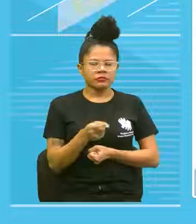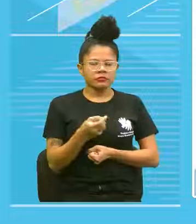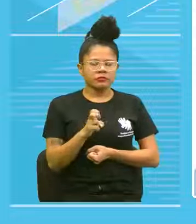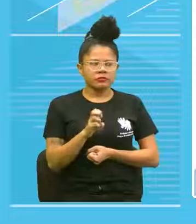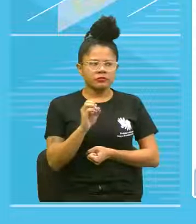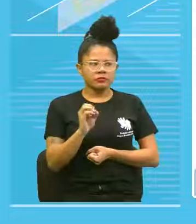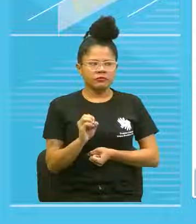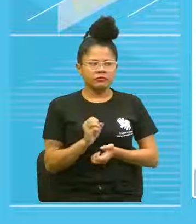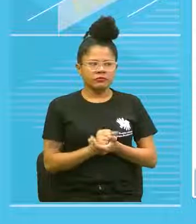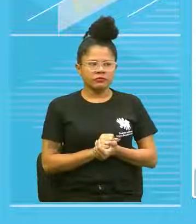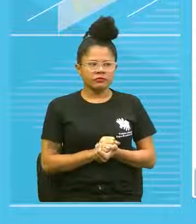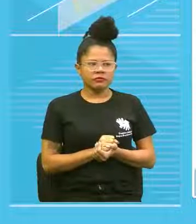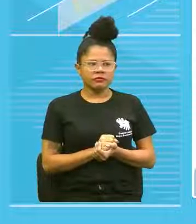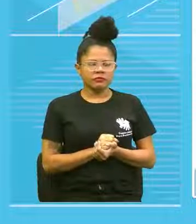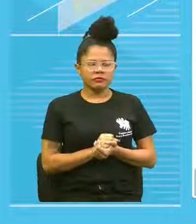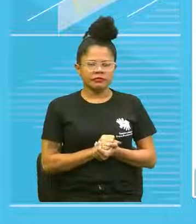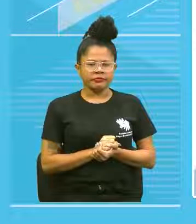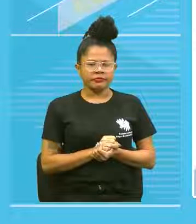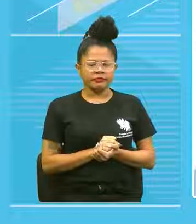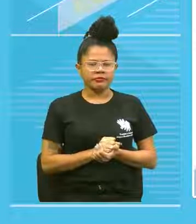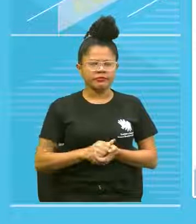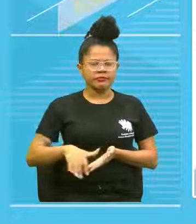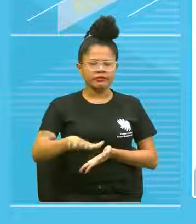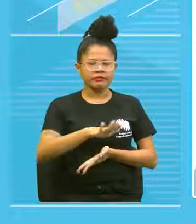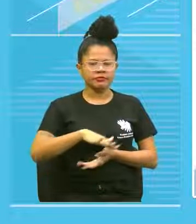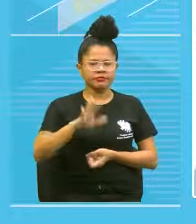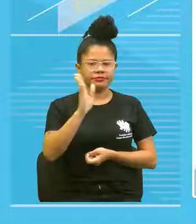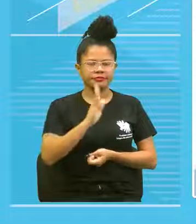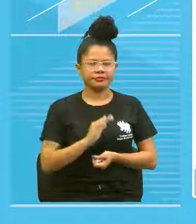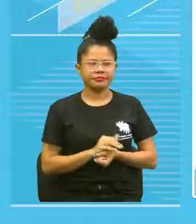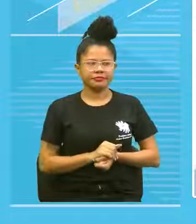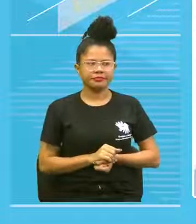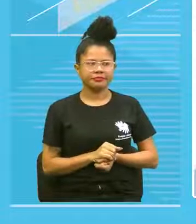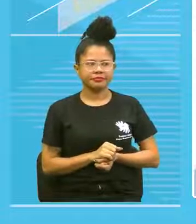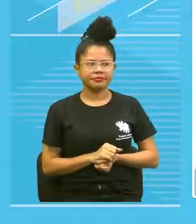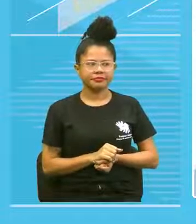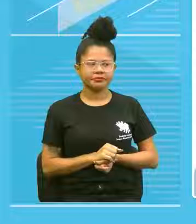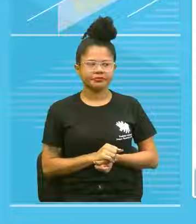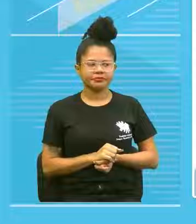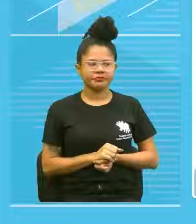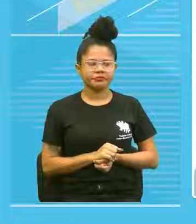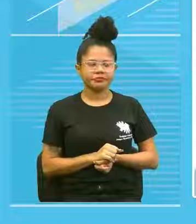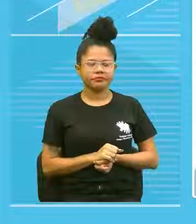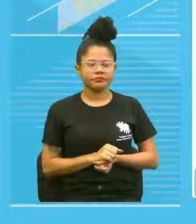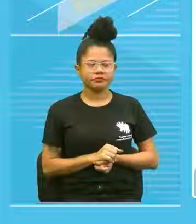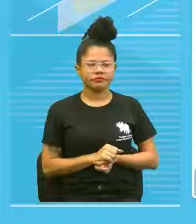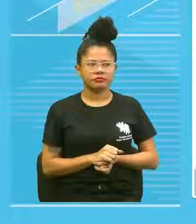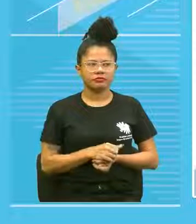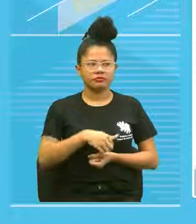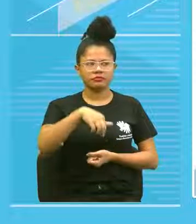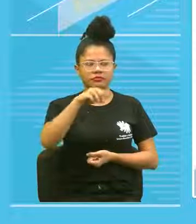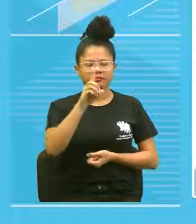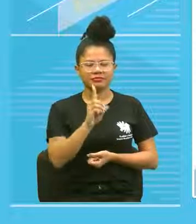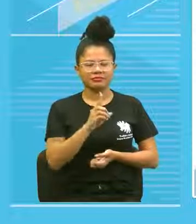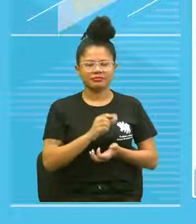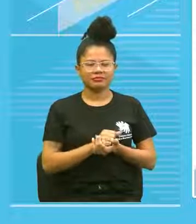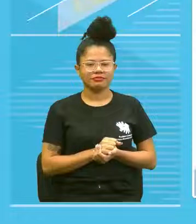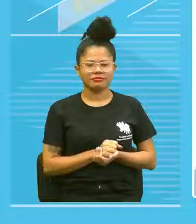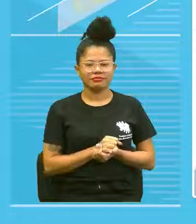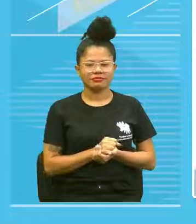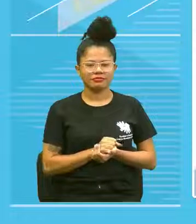cento da Matriz brasileiro e o Nordeste turma